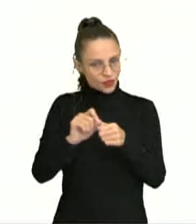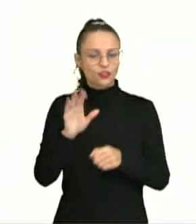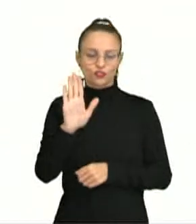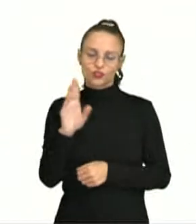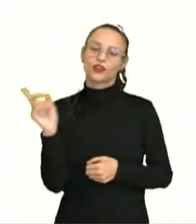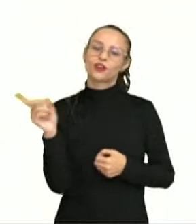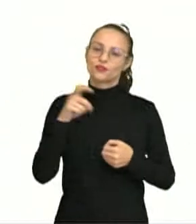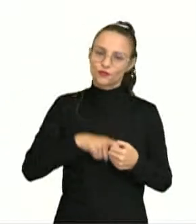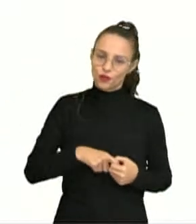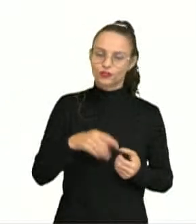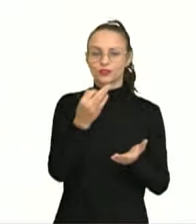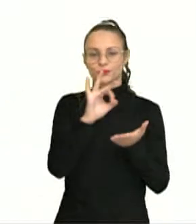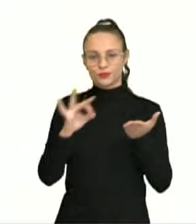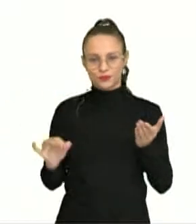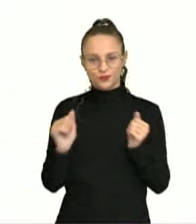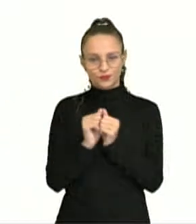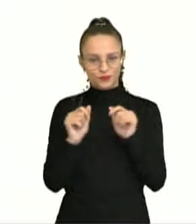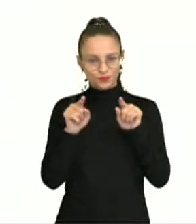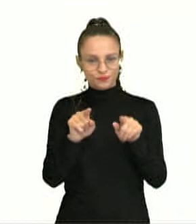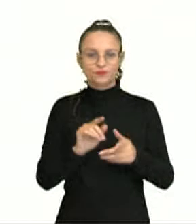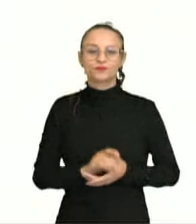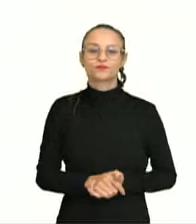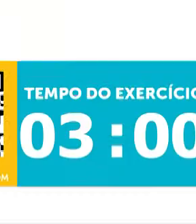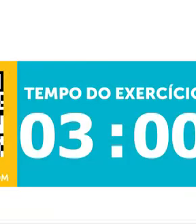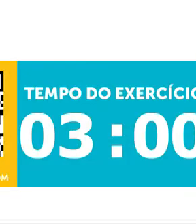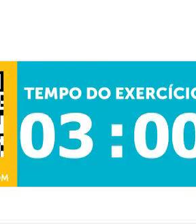daqui a pouco conferir contigo.